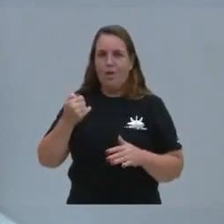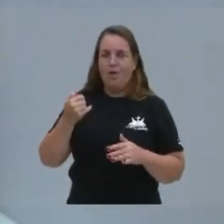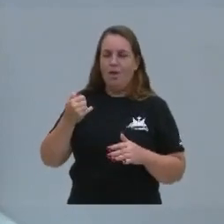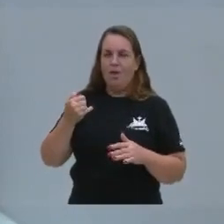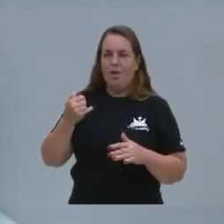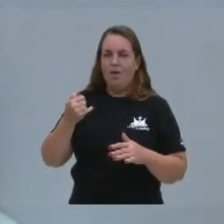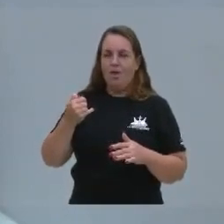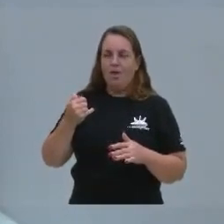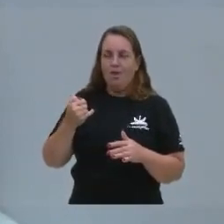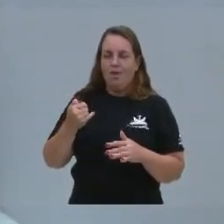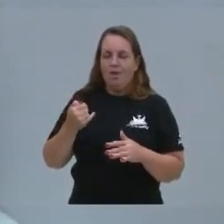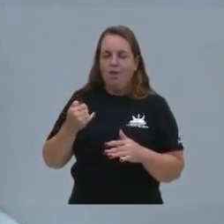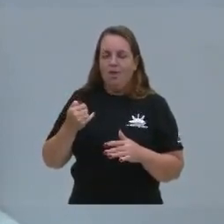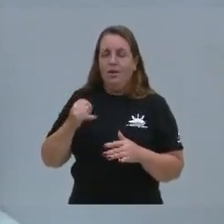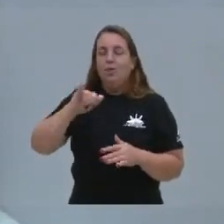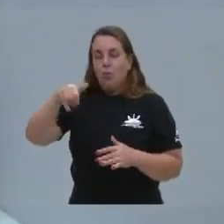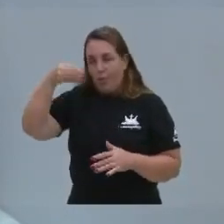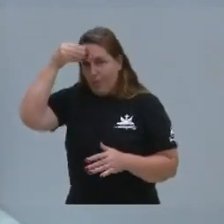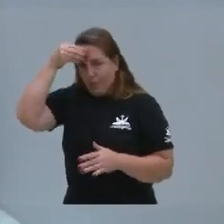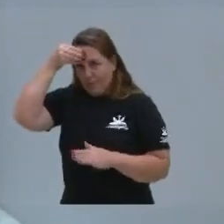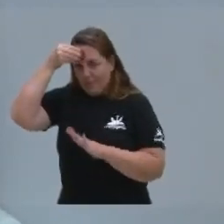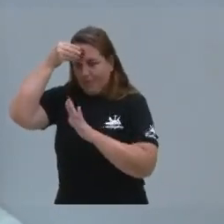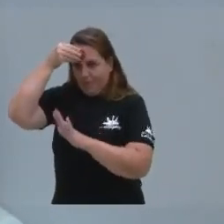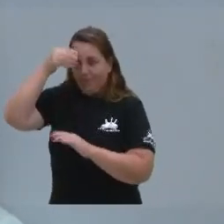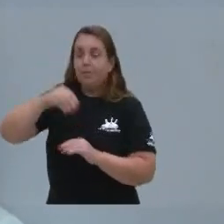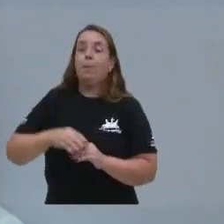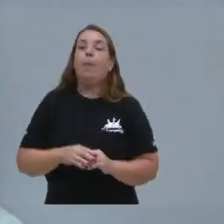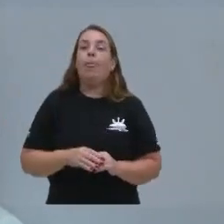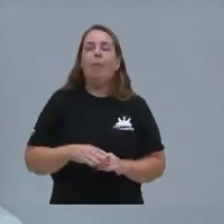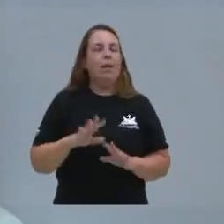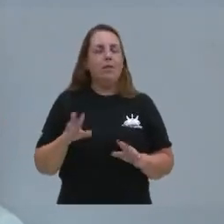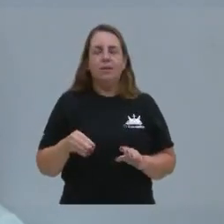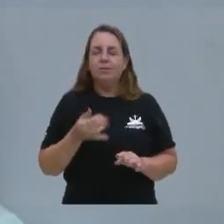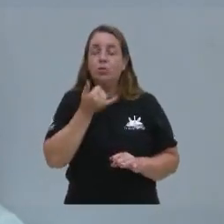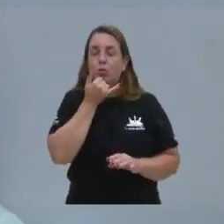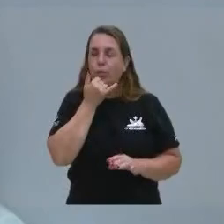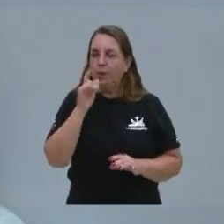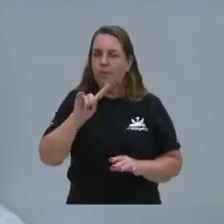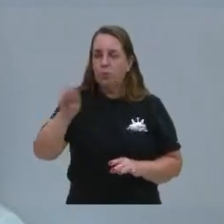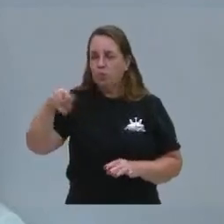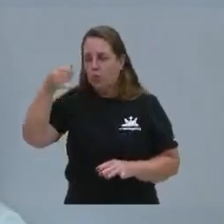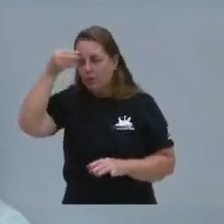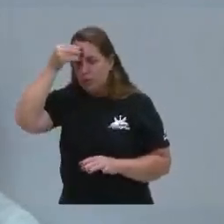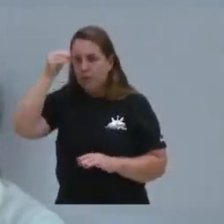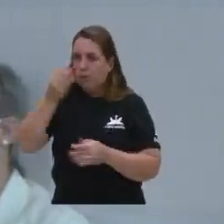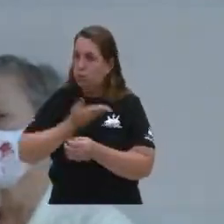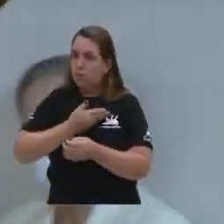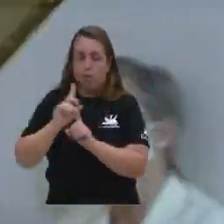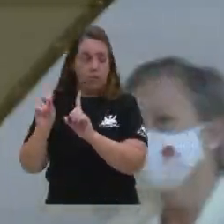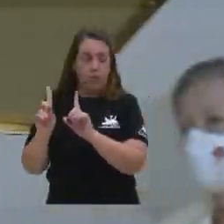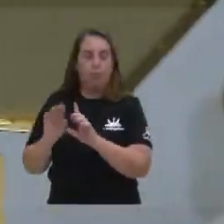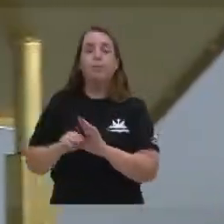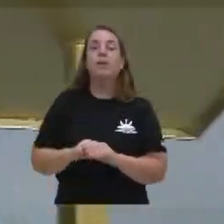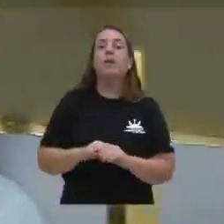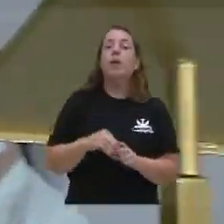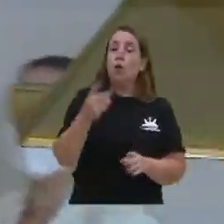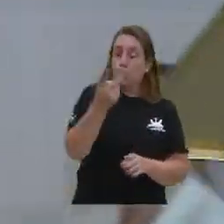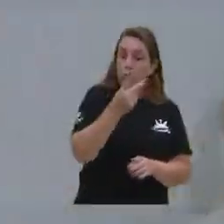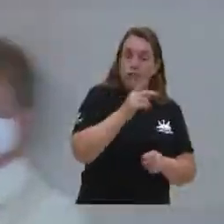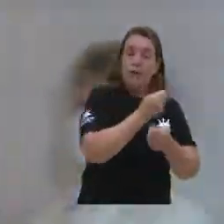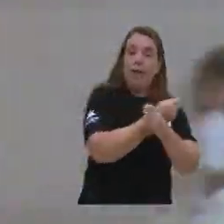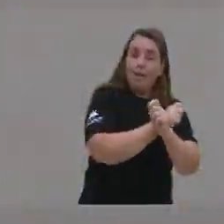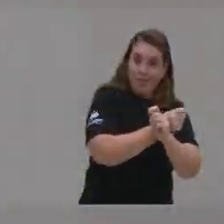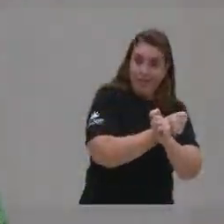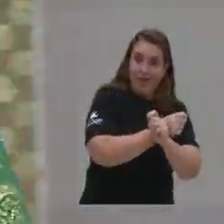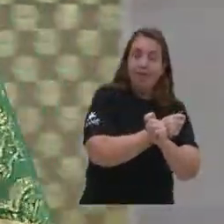discípulos, eles, a mando de João Batista, vão atrás de Jesus. Por quê? Lembremos do